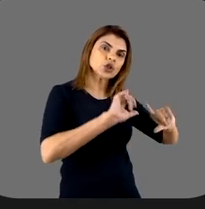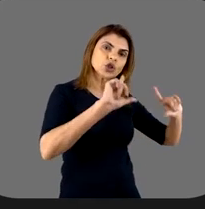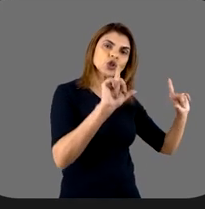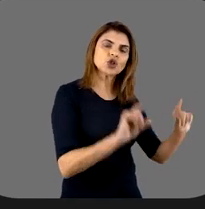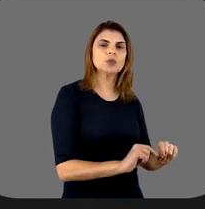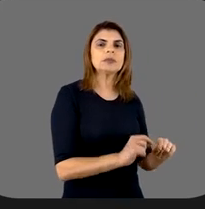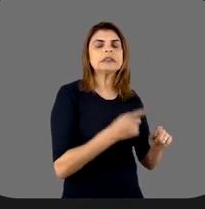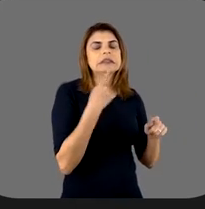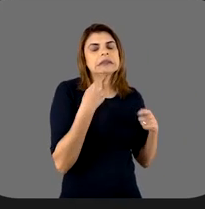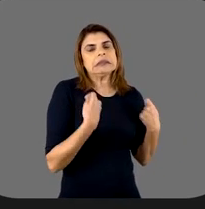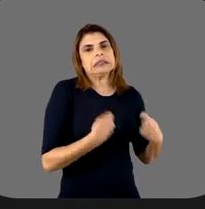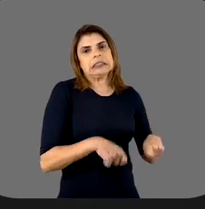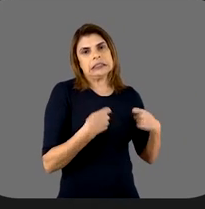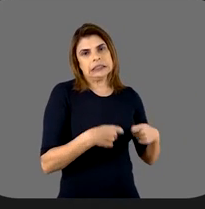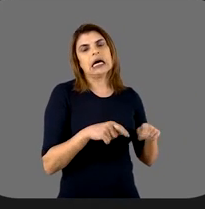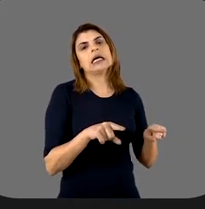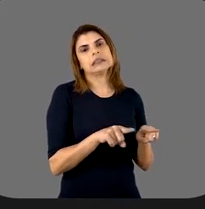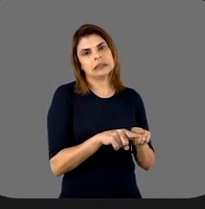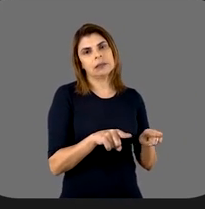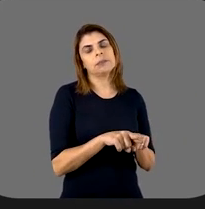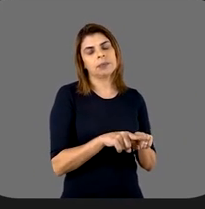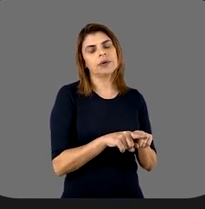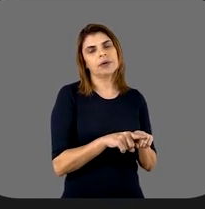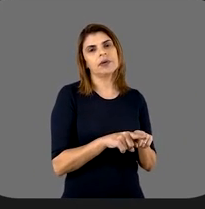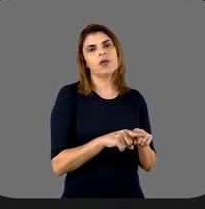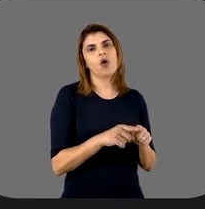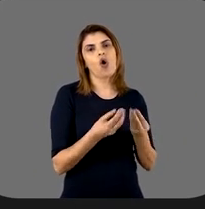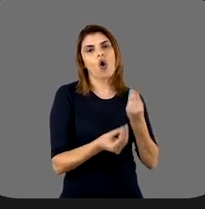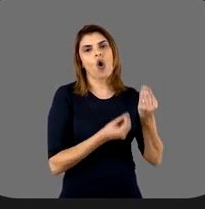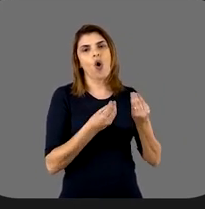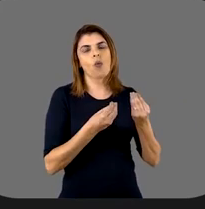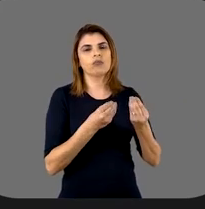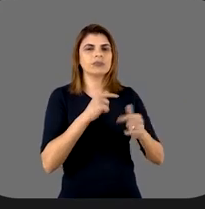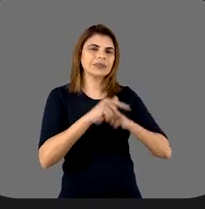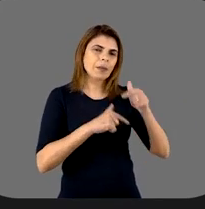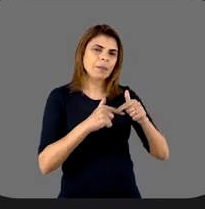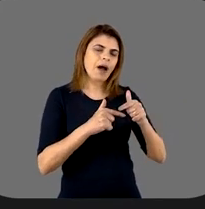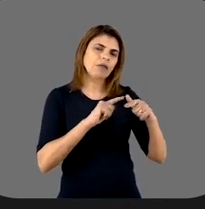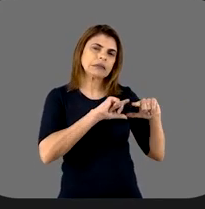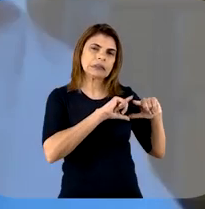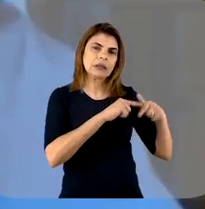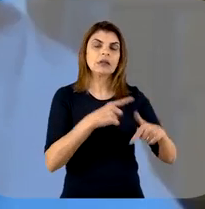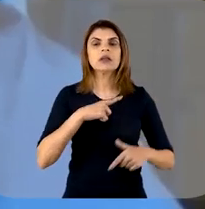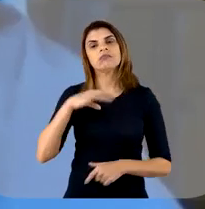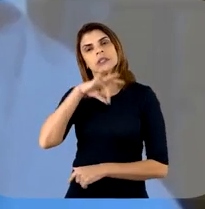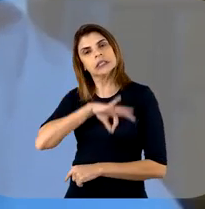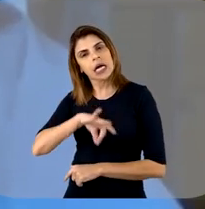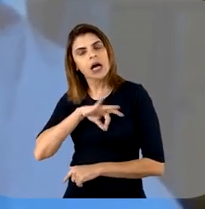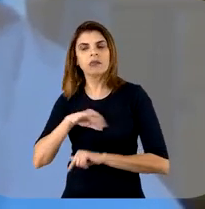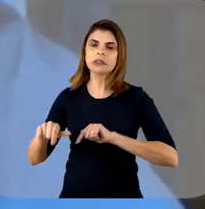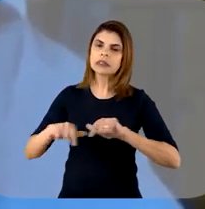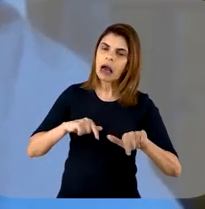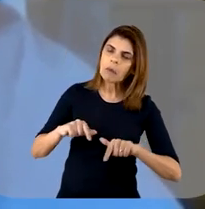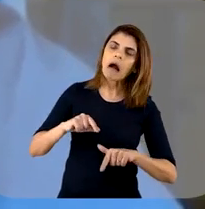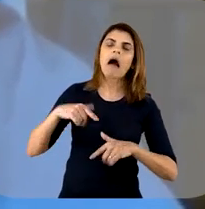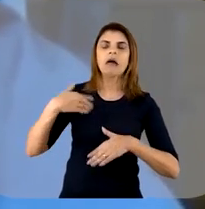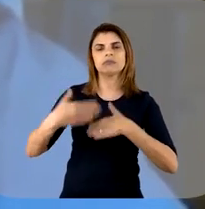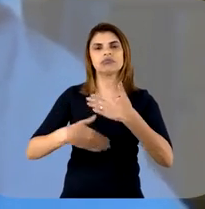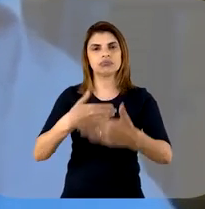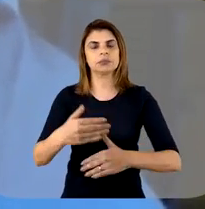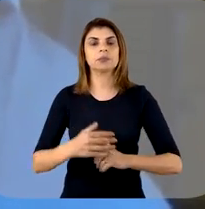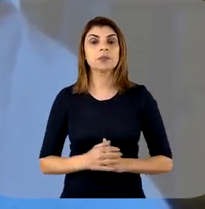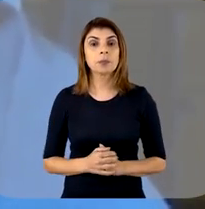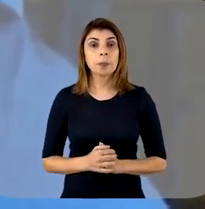reduzisse a necessidade de mecanismos tradicionais de você ter sua renda, que trabalho e coisas desse